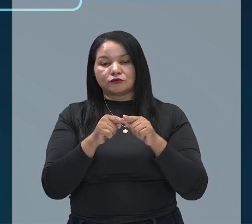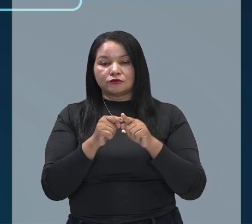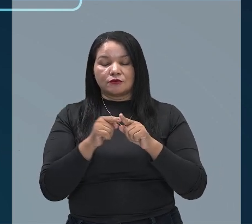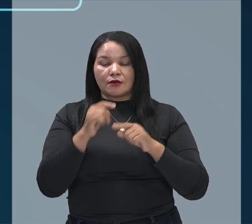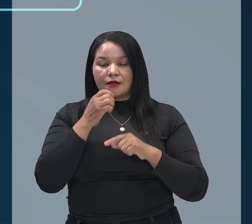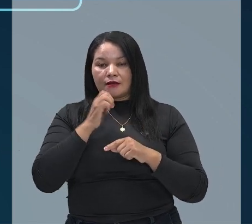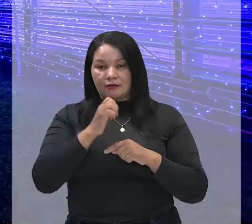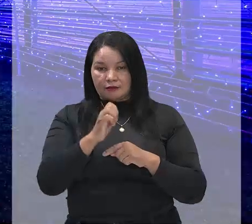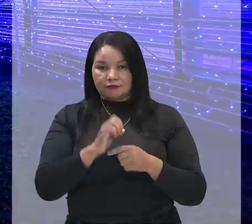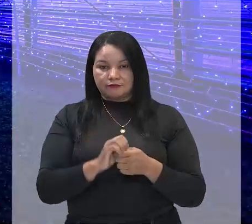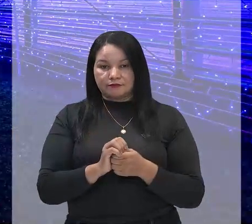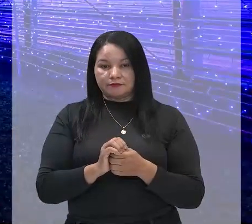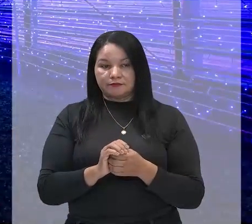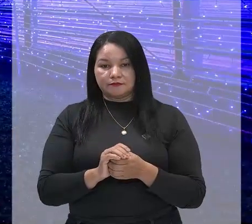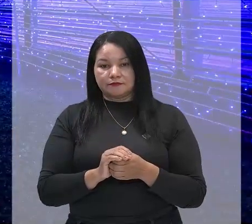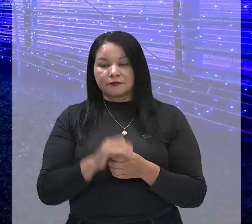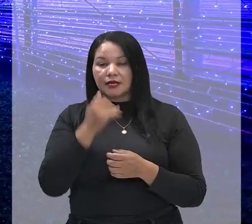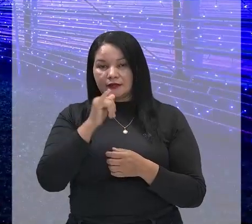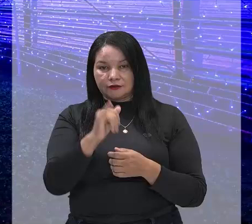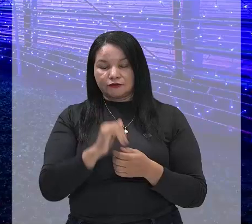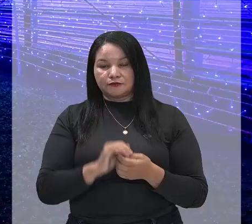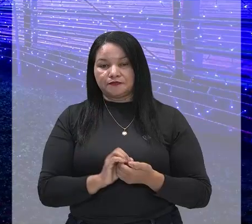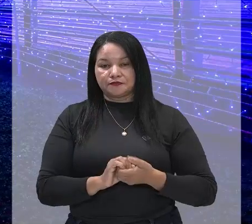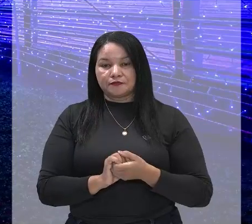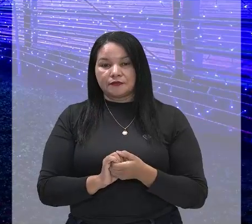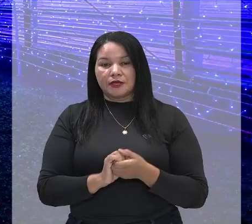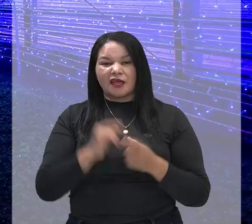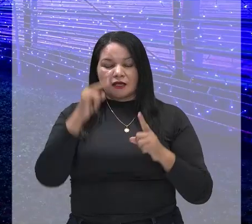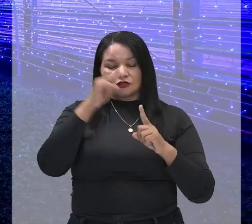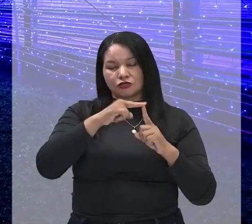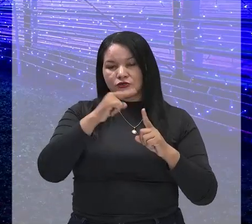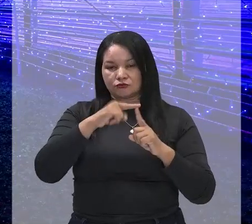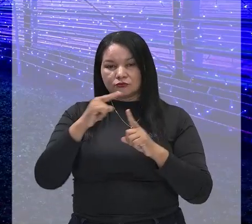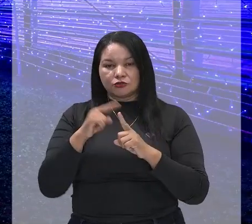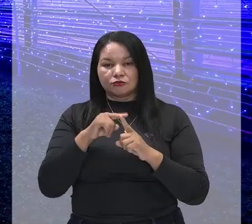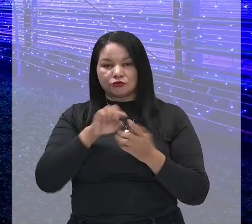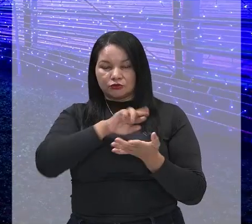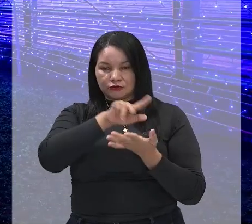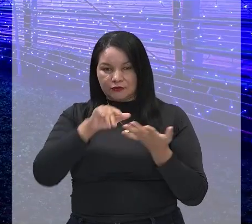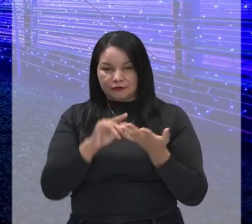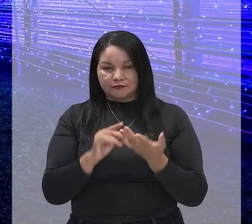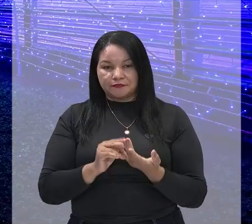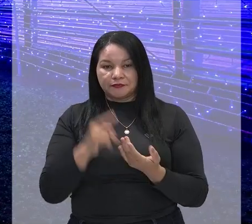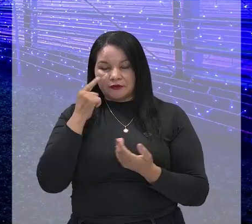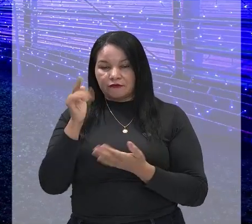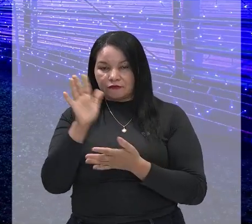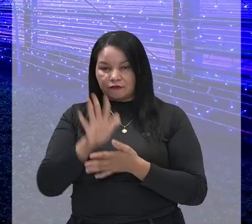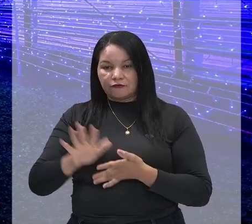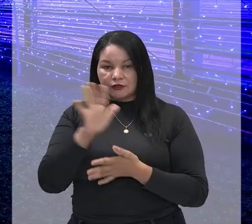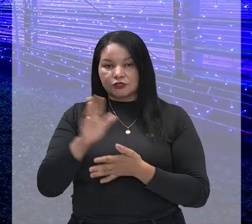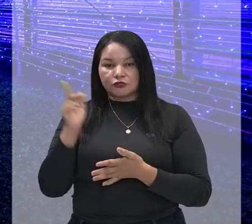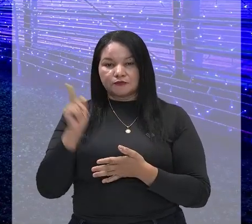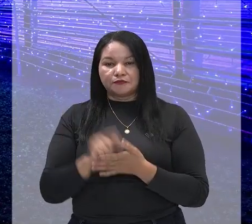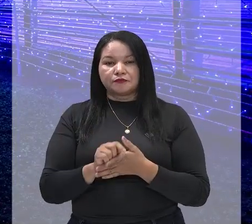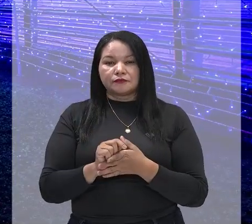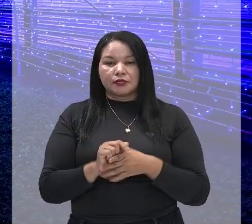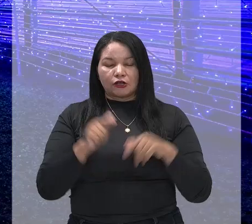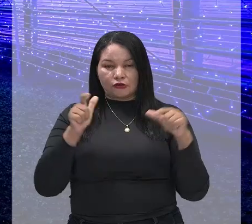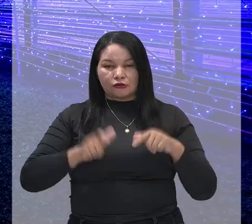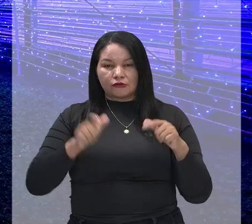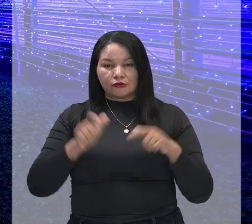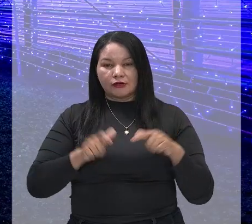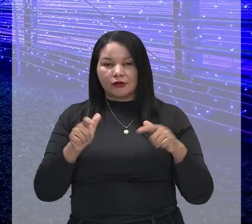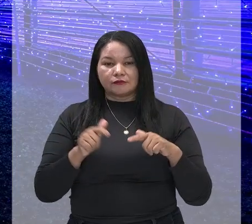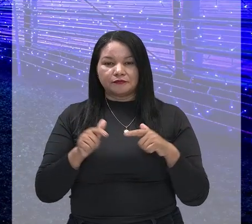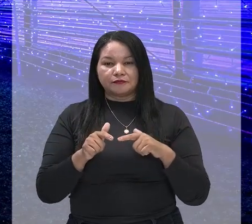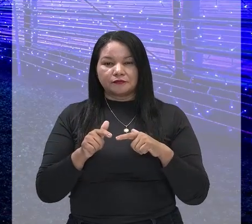tipo para que você conheça. Bem, eu estou aqui num ambiente, né, num local com enfeites de Natal